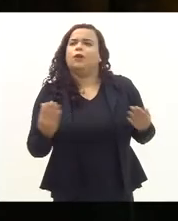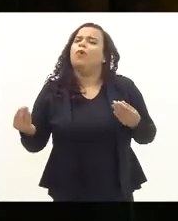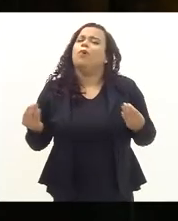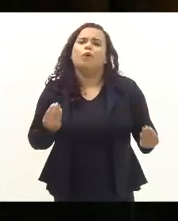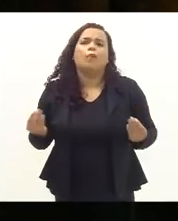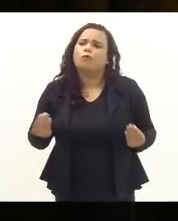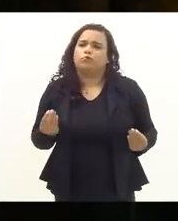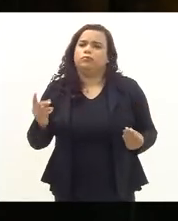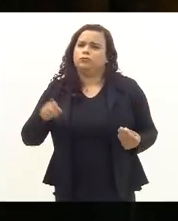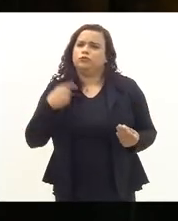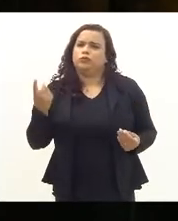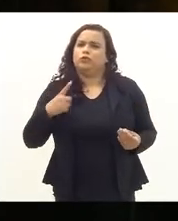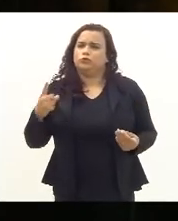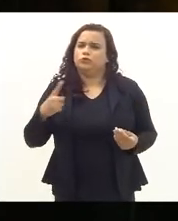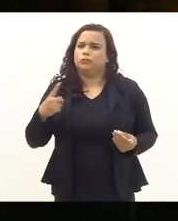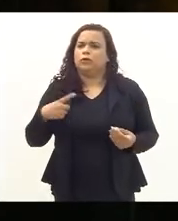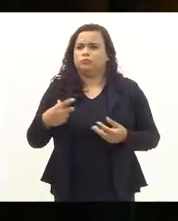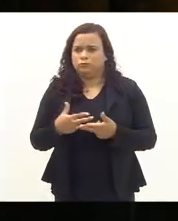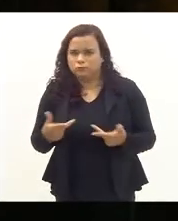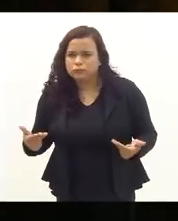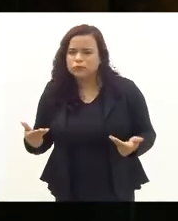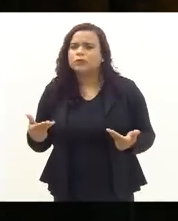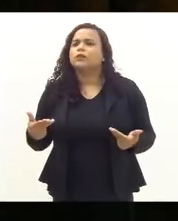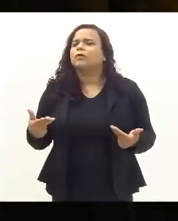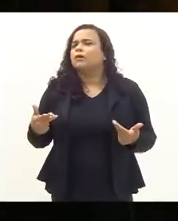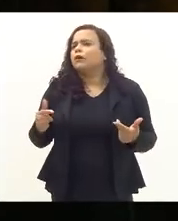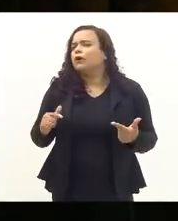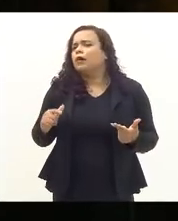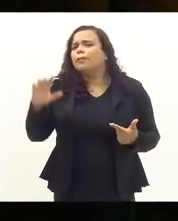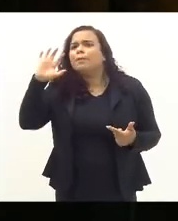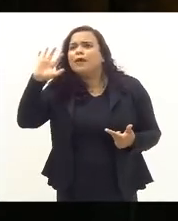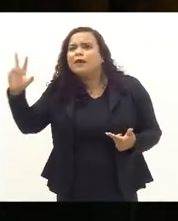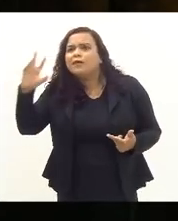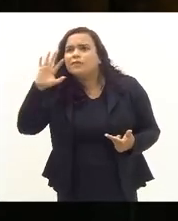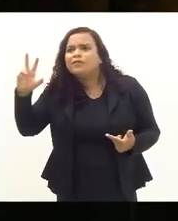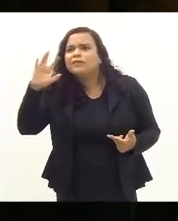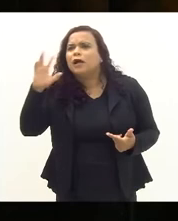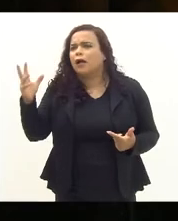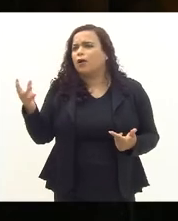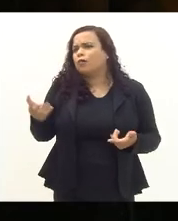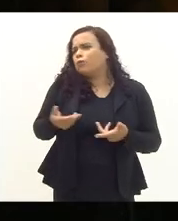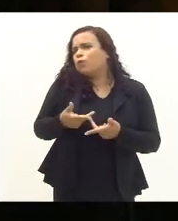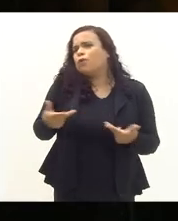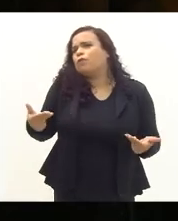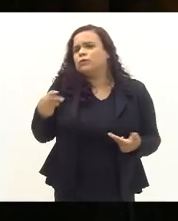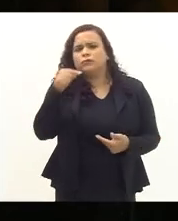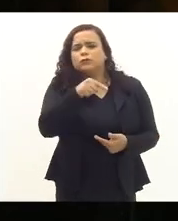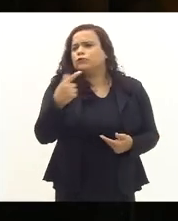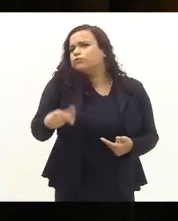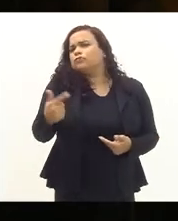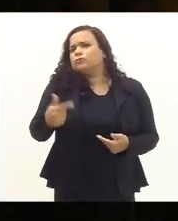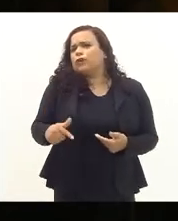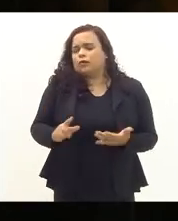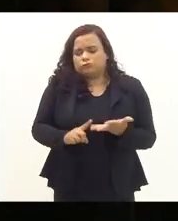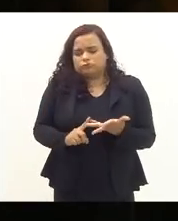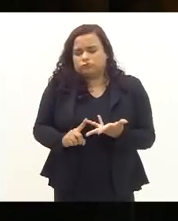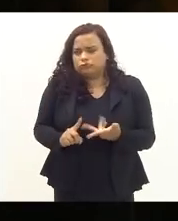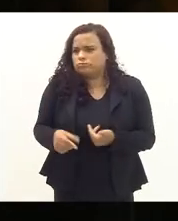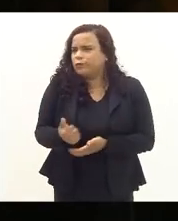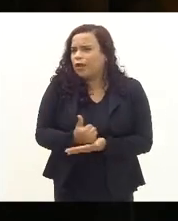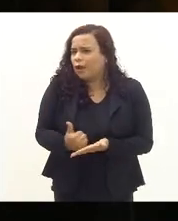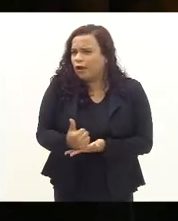situação que nós temos não há qualquer previsão dessa nessas diretrizes